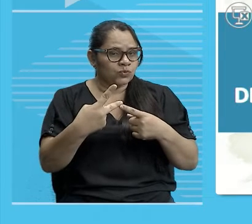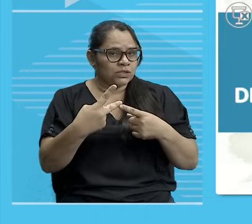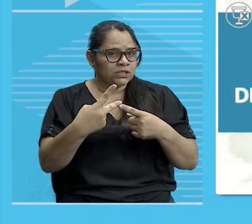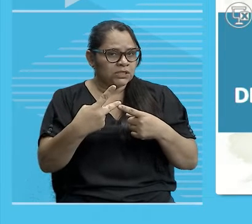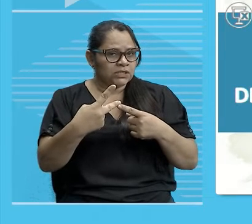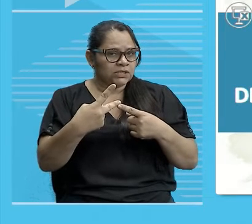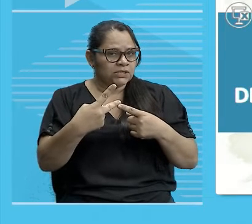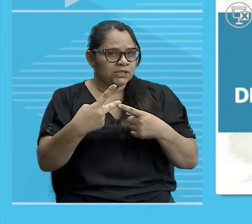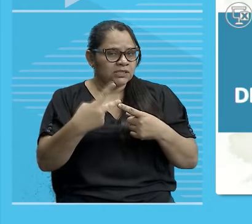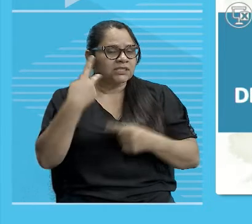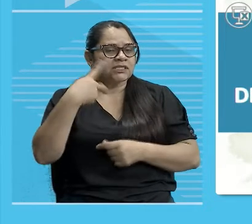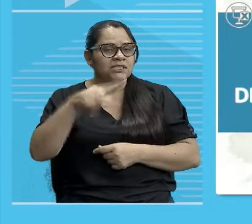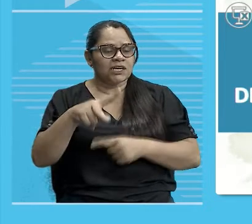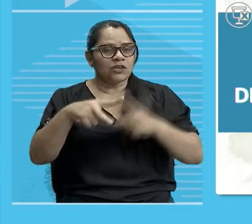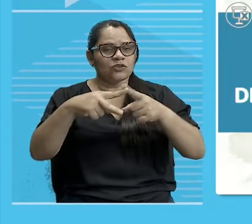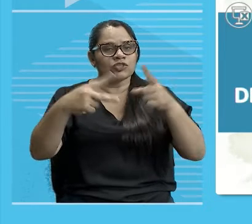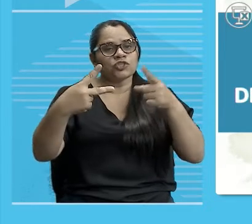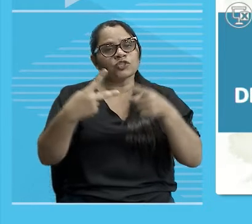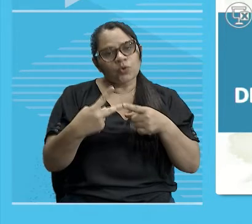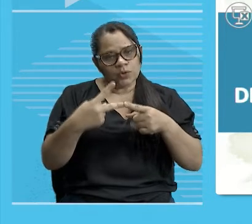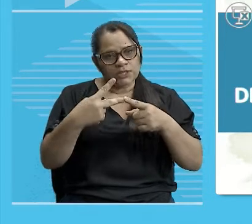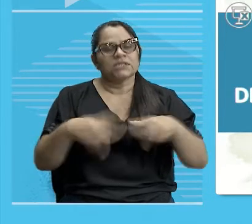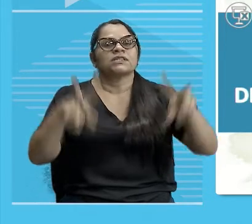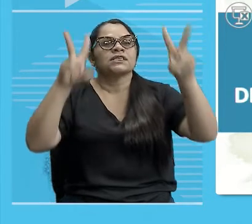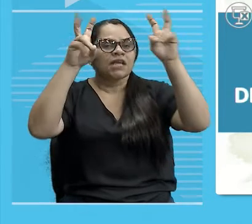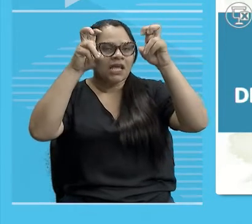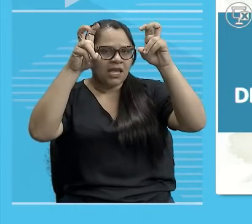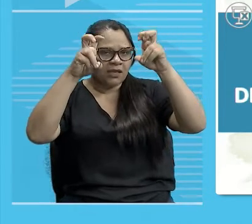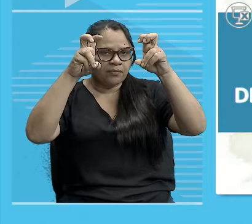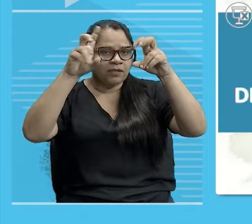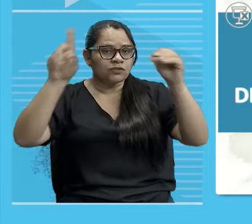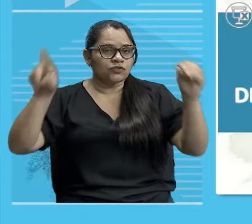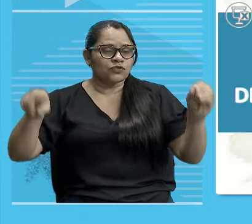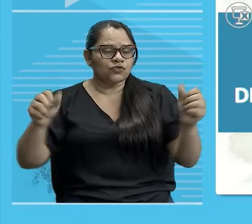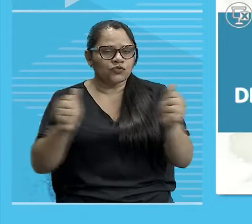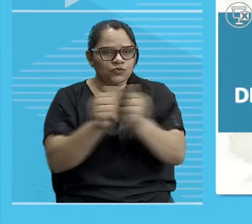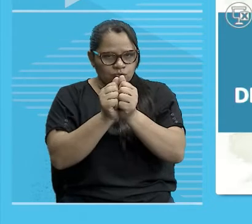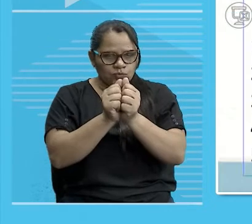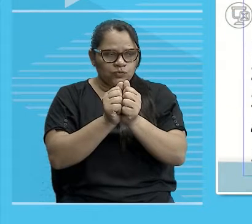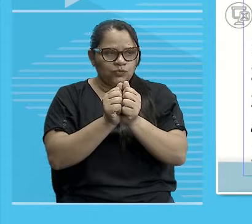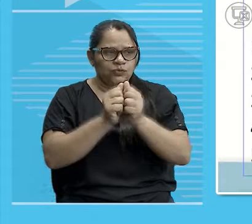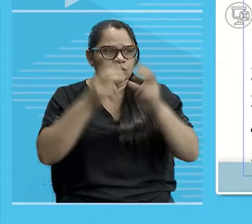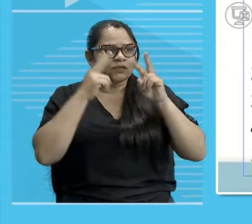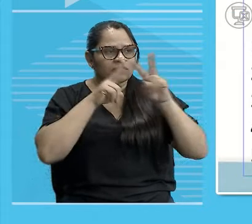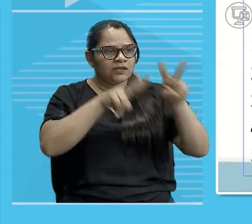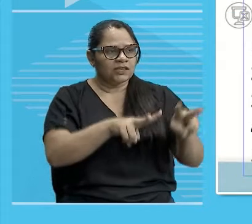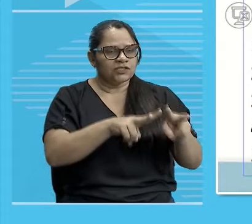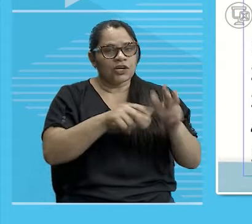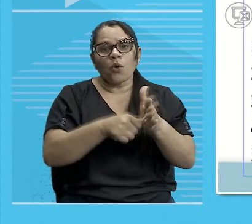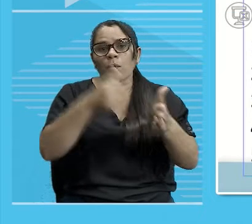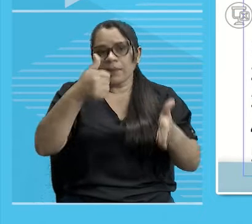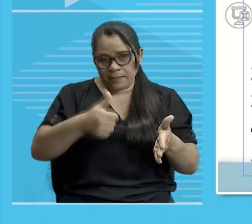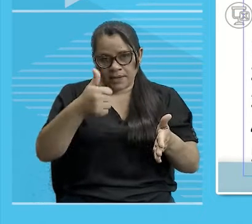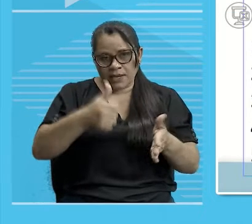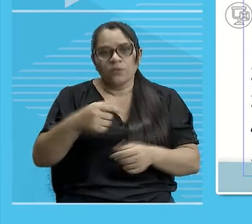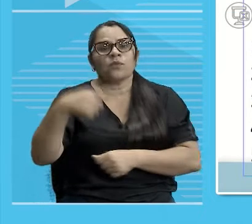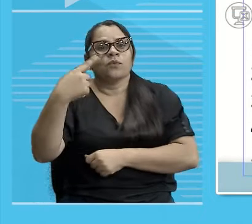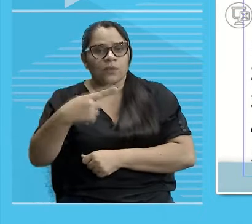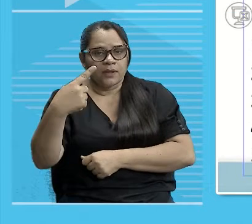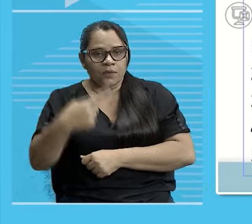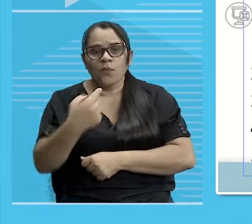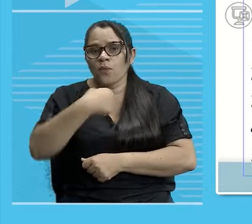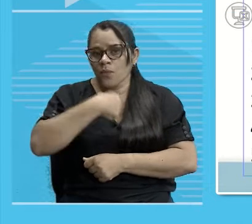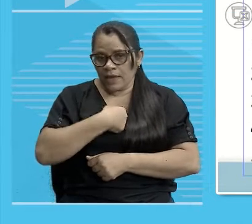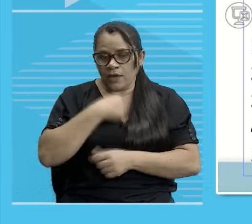são dois temas no único só o primeiro tema o eu estudante né